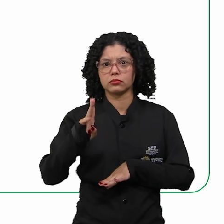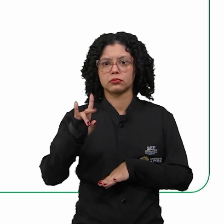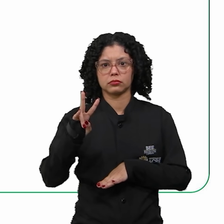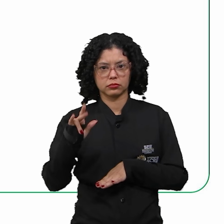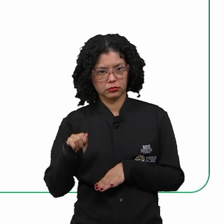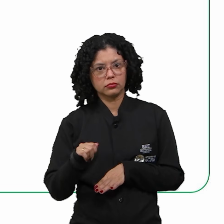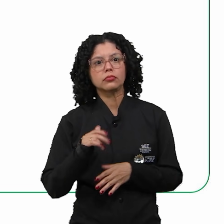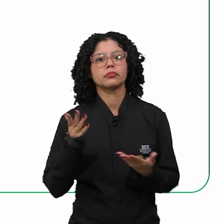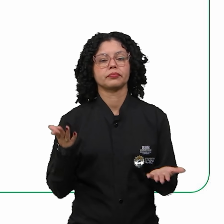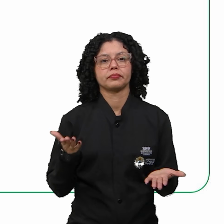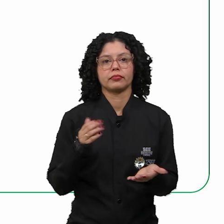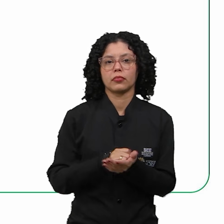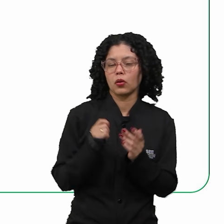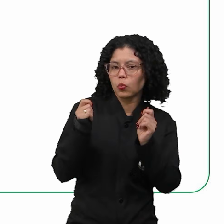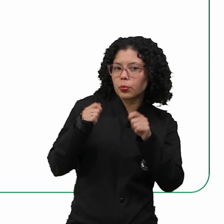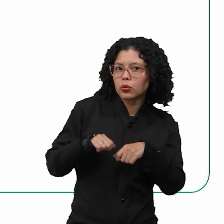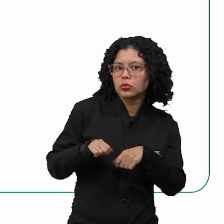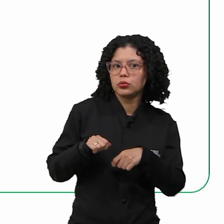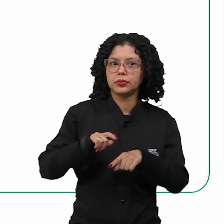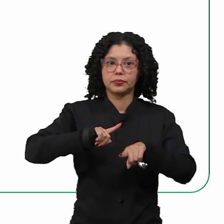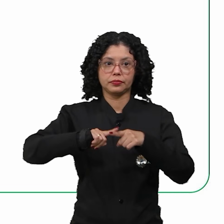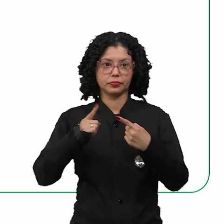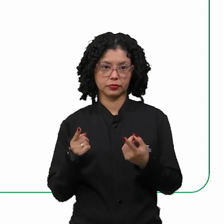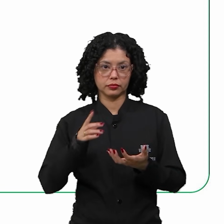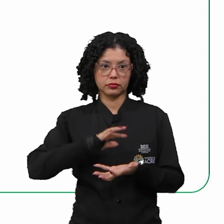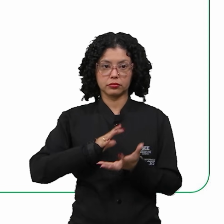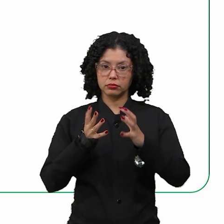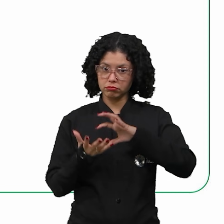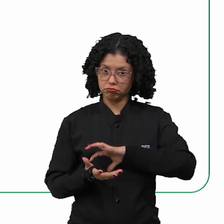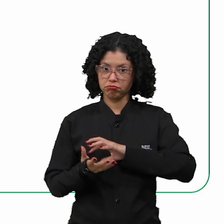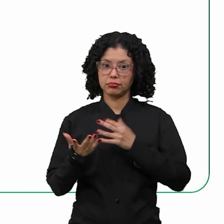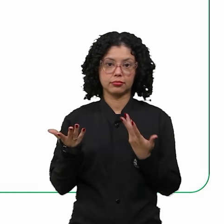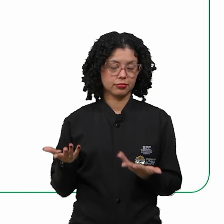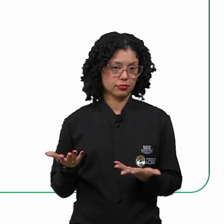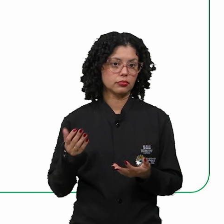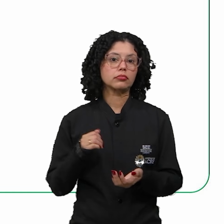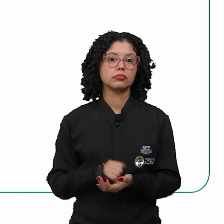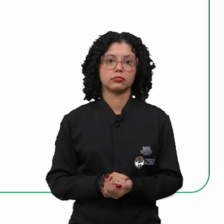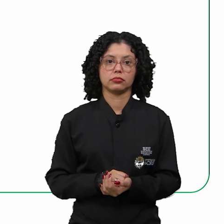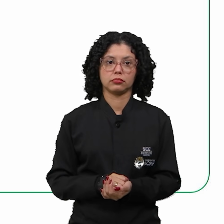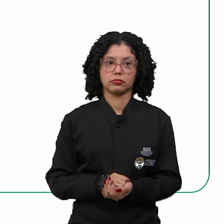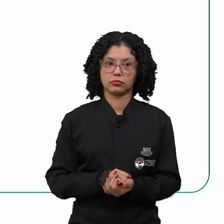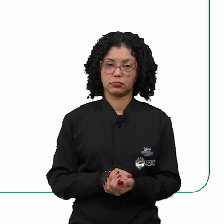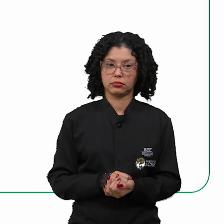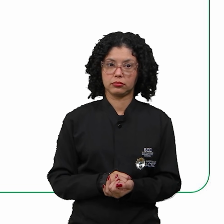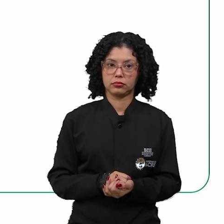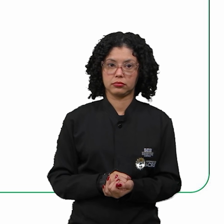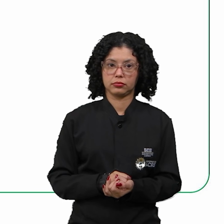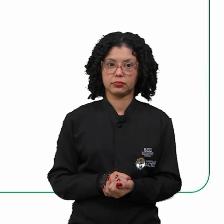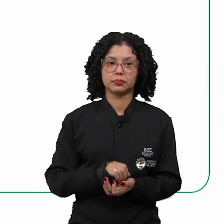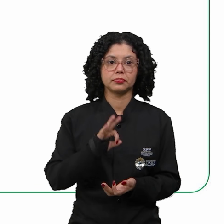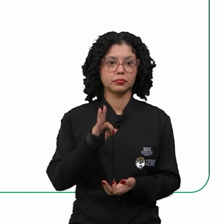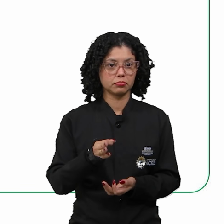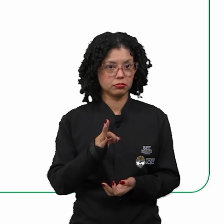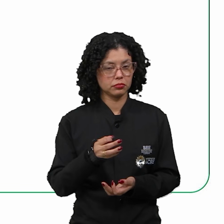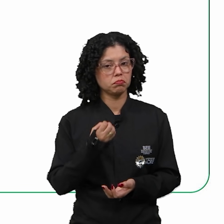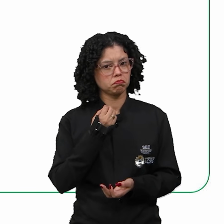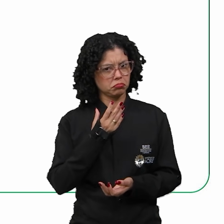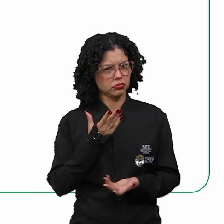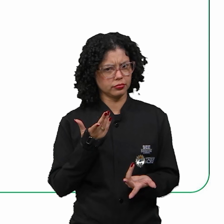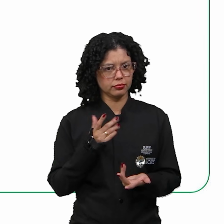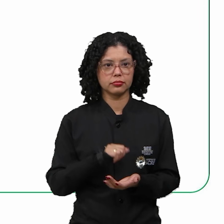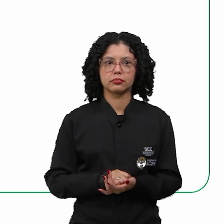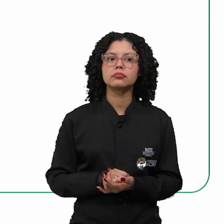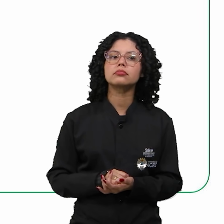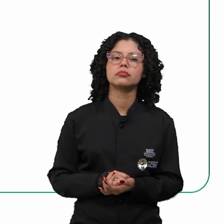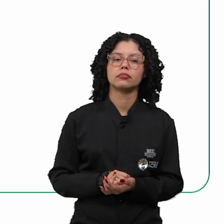Olha, possui a lateral curva e é um corpo redondo. Então, essa alternativa aqui é uma forte candidata. Vamos